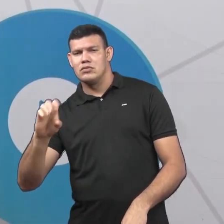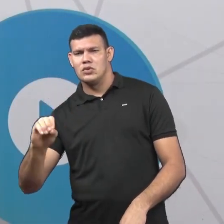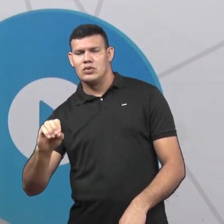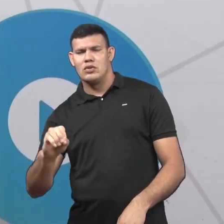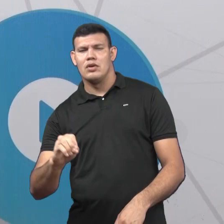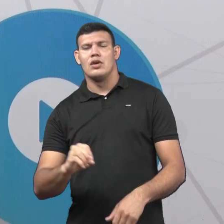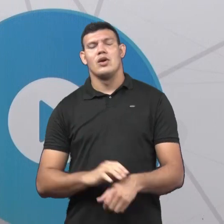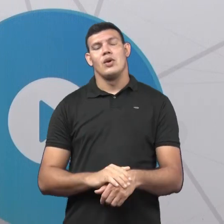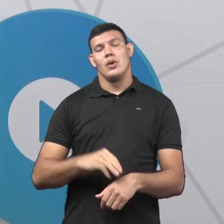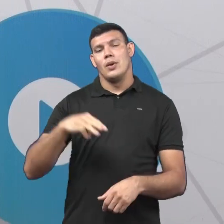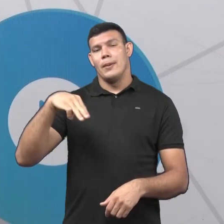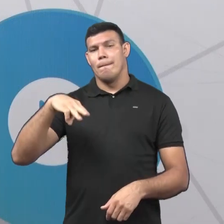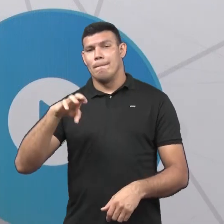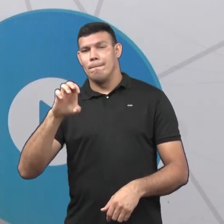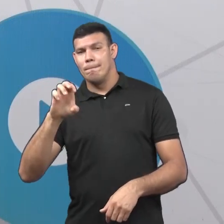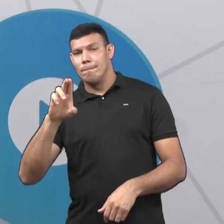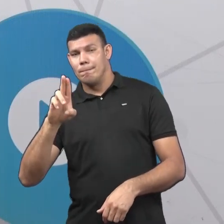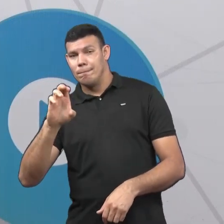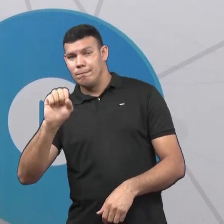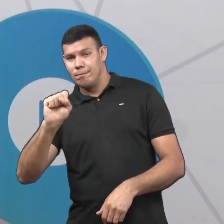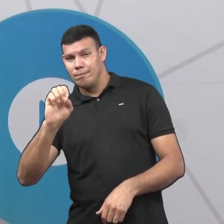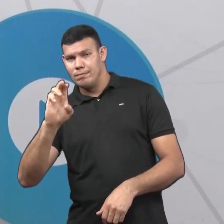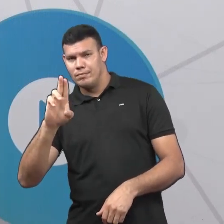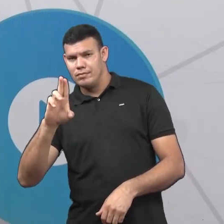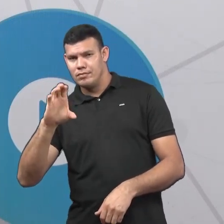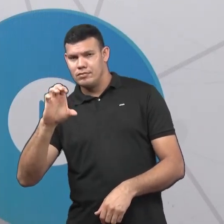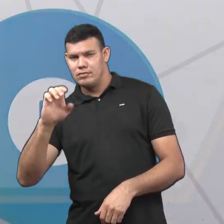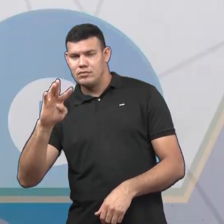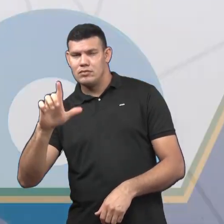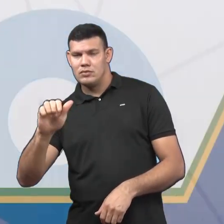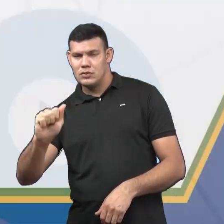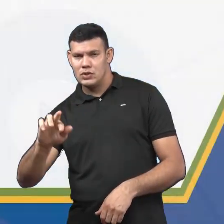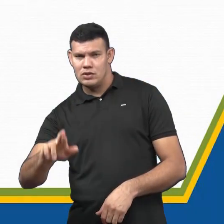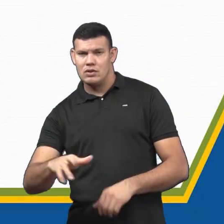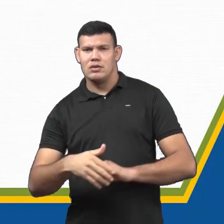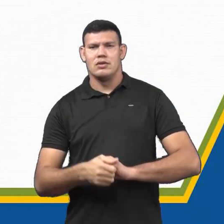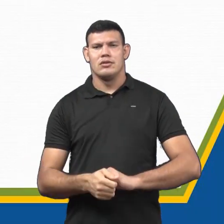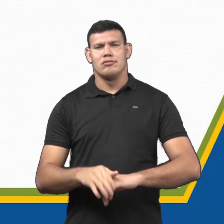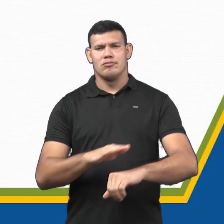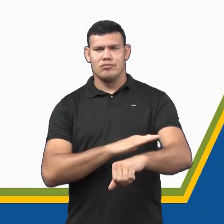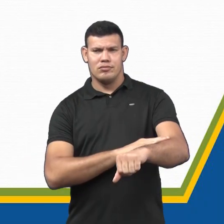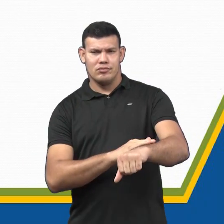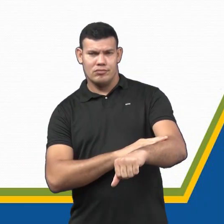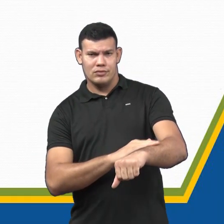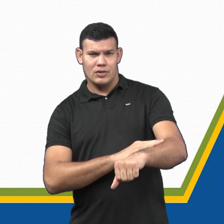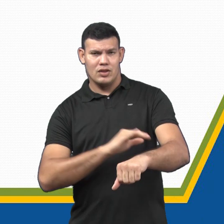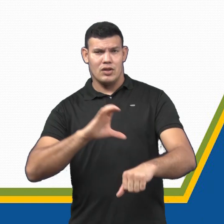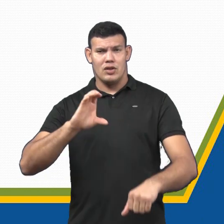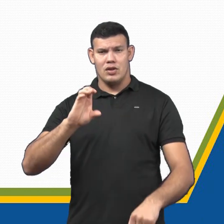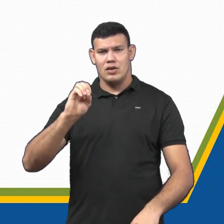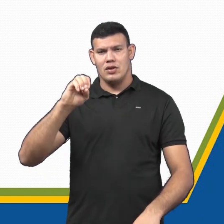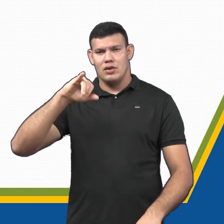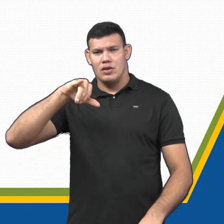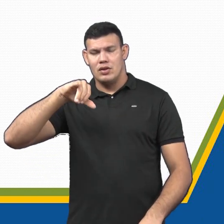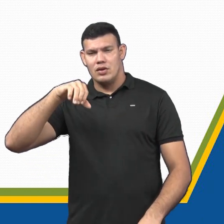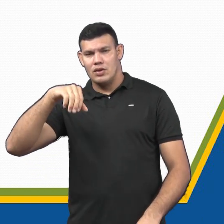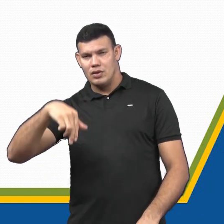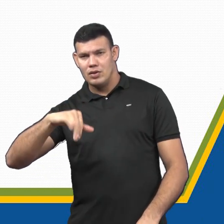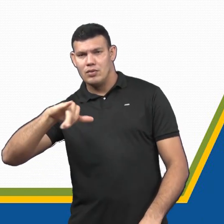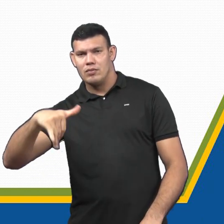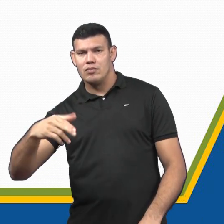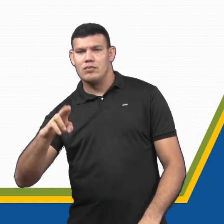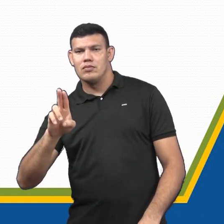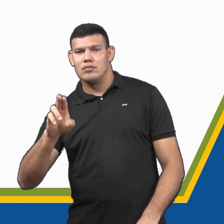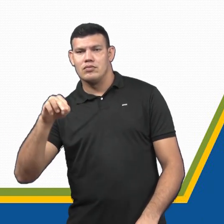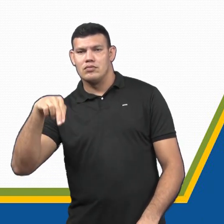tecido nervoso. O sangue, ele é um tipo especial de tecido conjuntivo. Além disso,